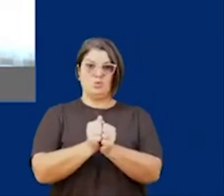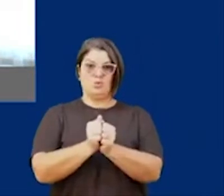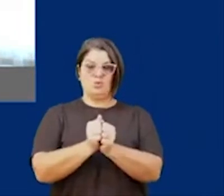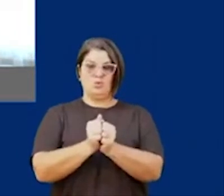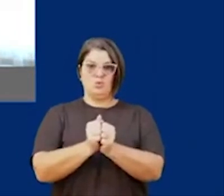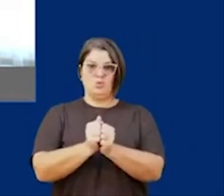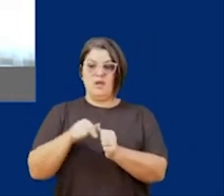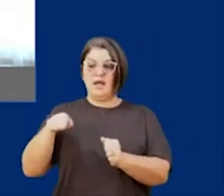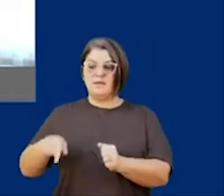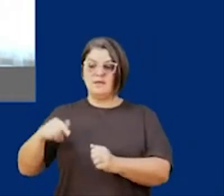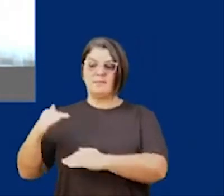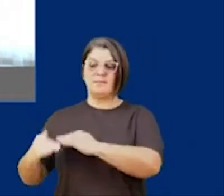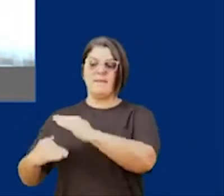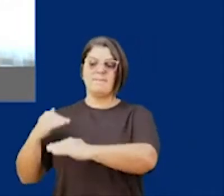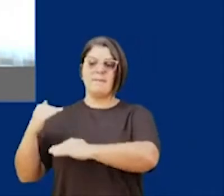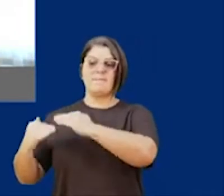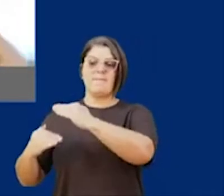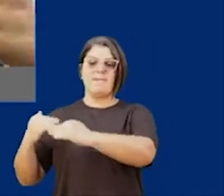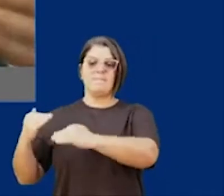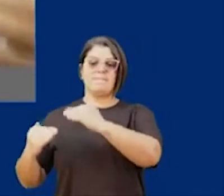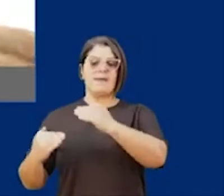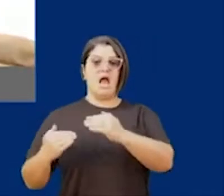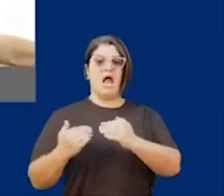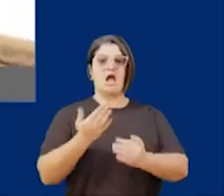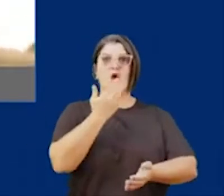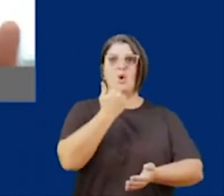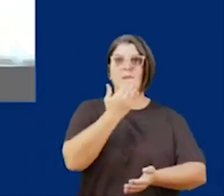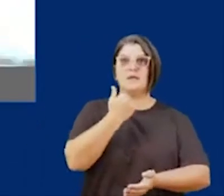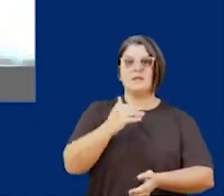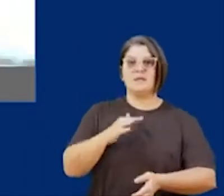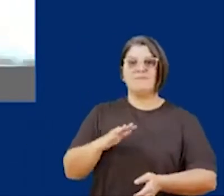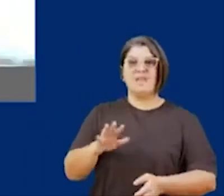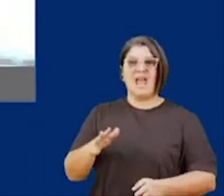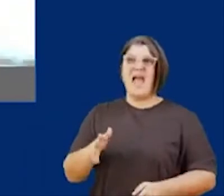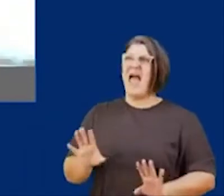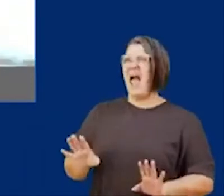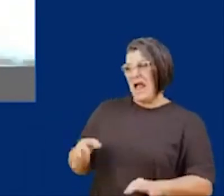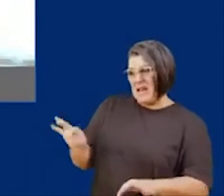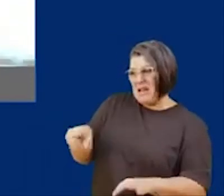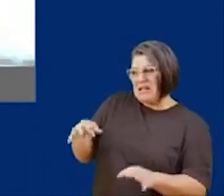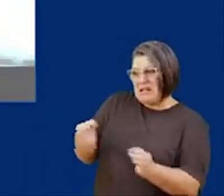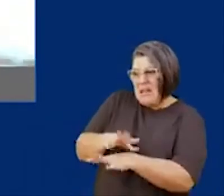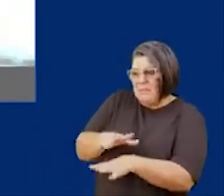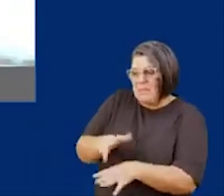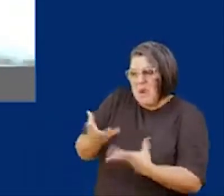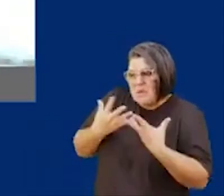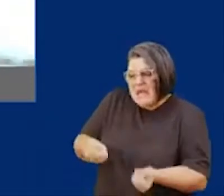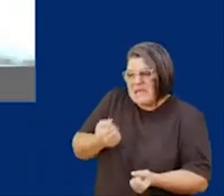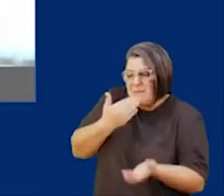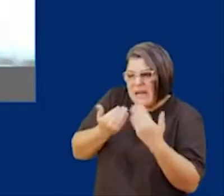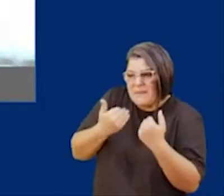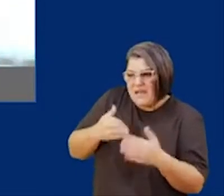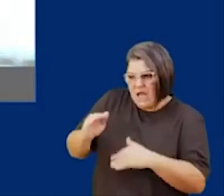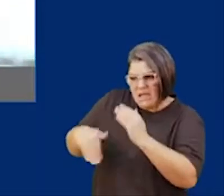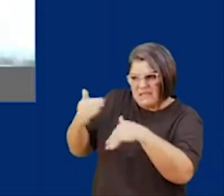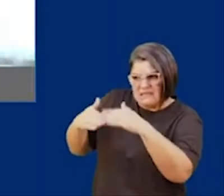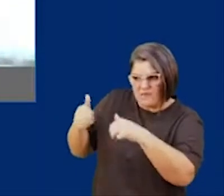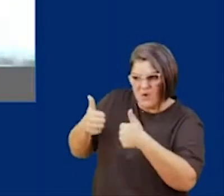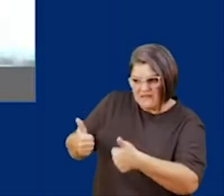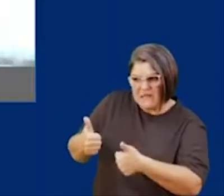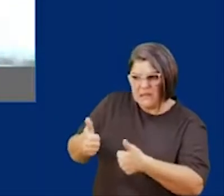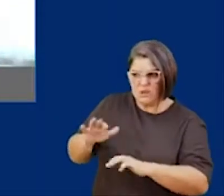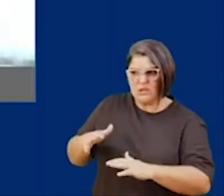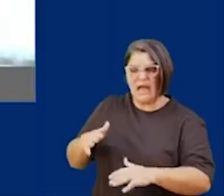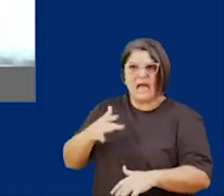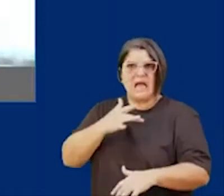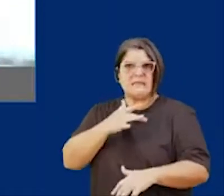gente às vezes pensa, não, a gente só quer saber se a criança já está pronta para receber um determinado alimento, se ela já está desenvolvida o suficiente, né? Já tem